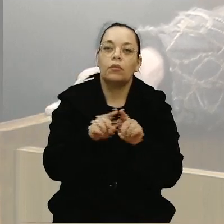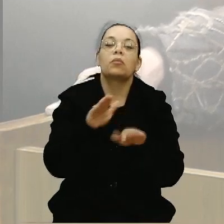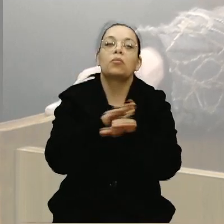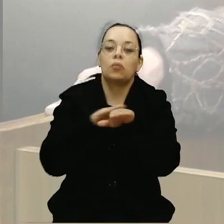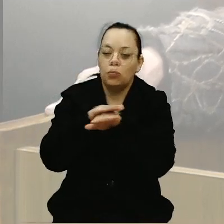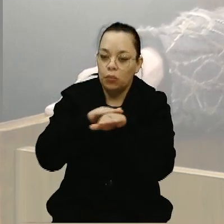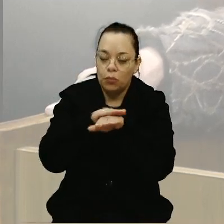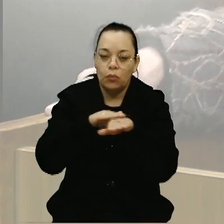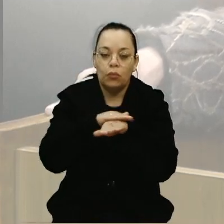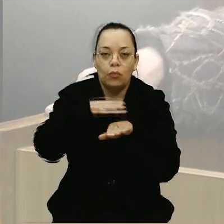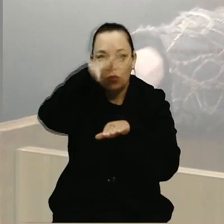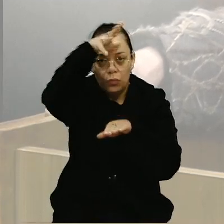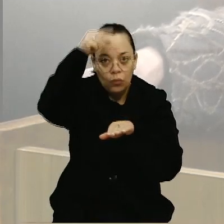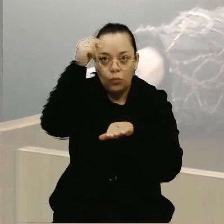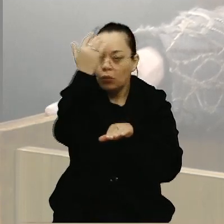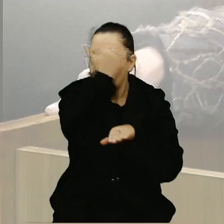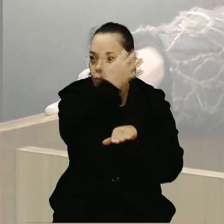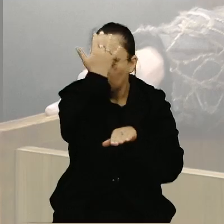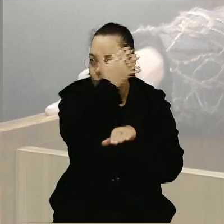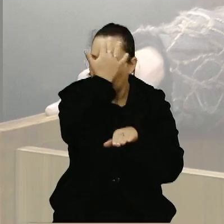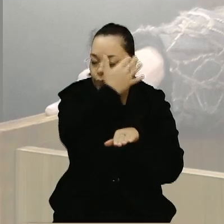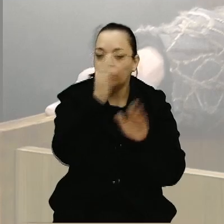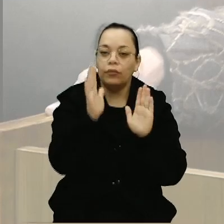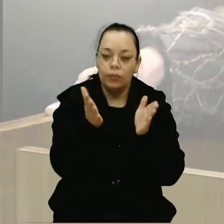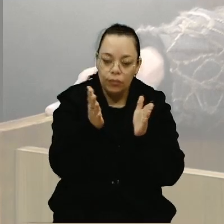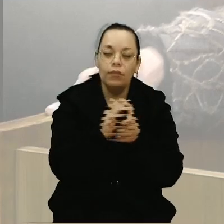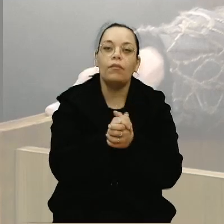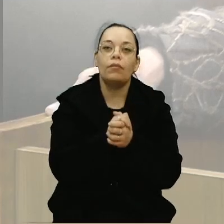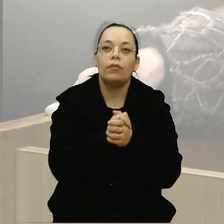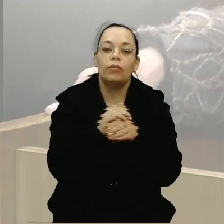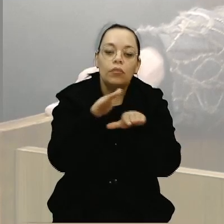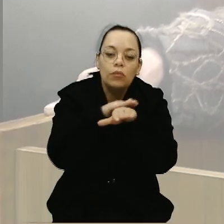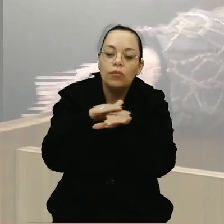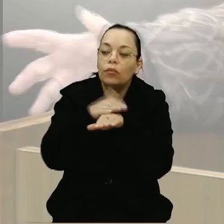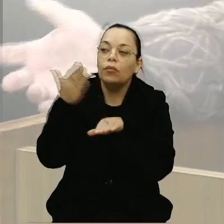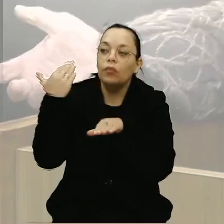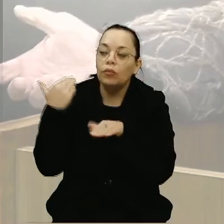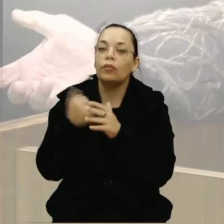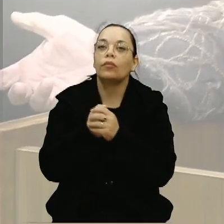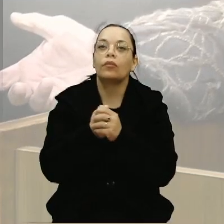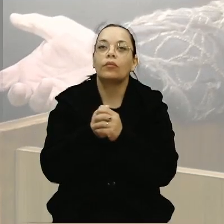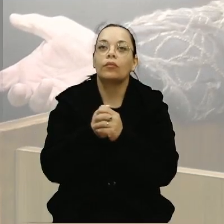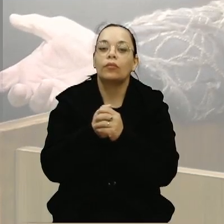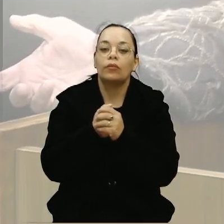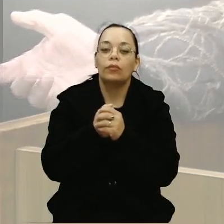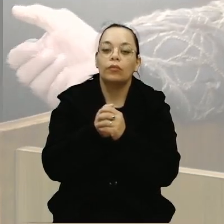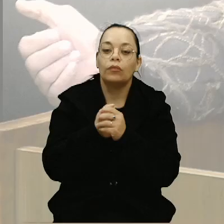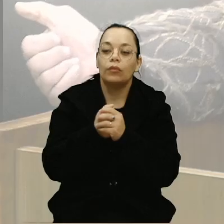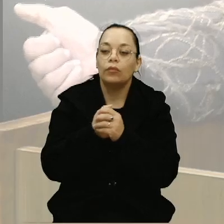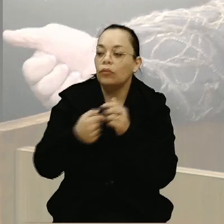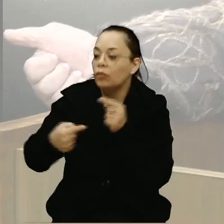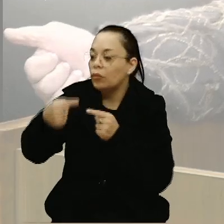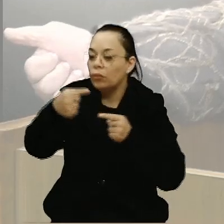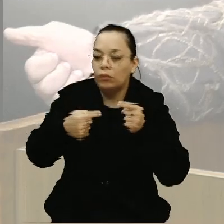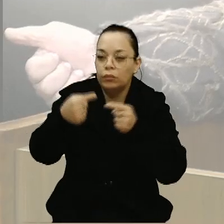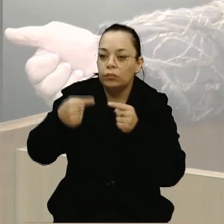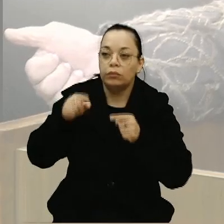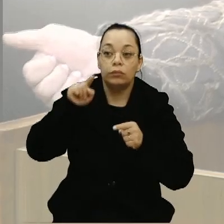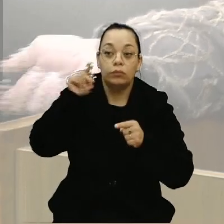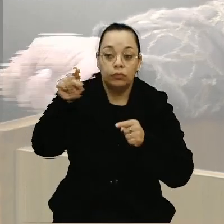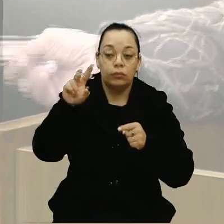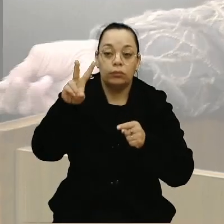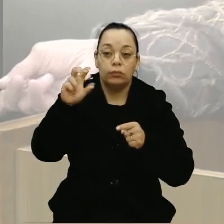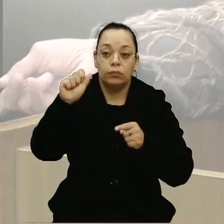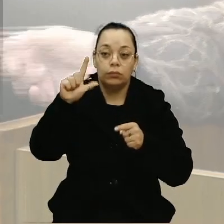com o prefeito Adiló há tempos atrás para que fosse feito uma conversação lá em Vale